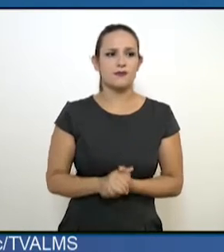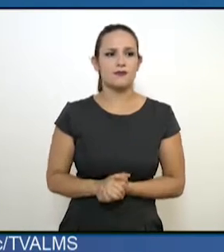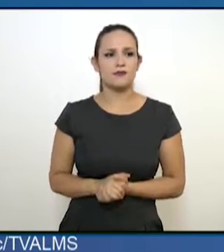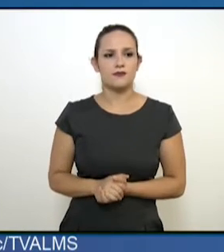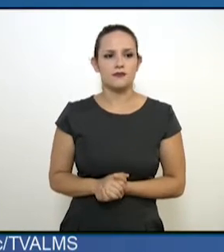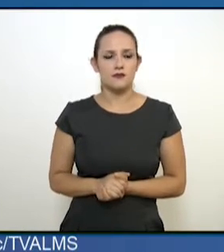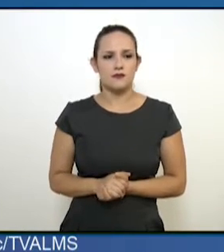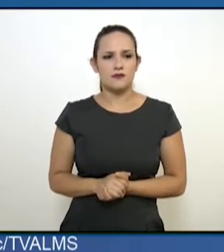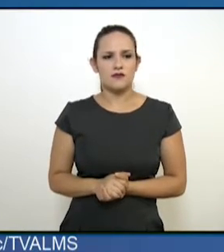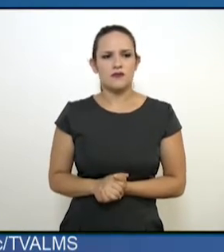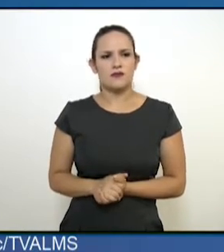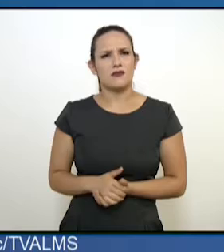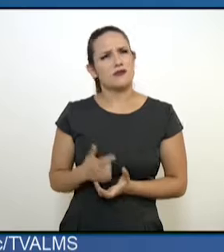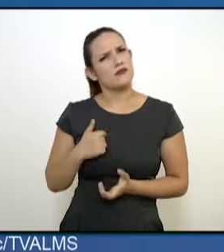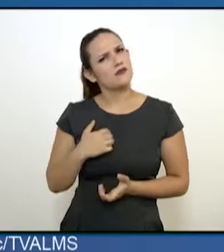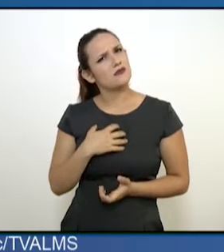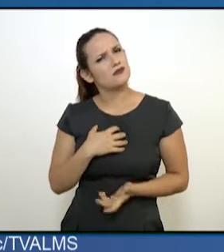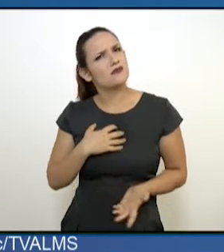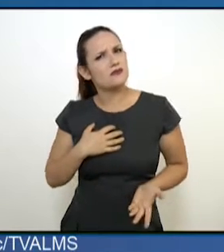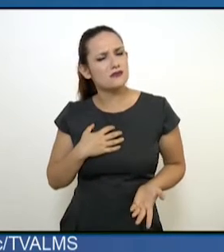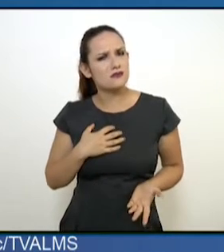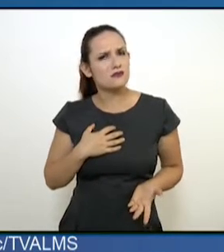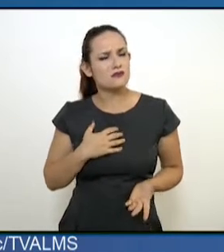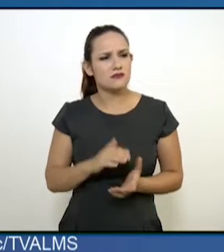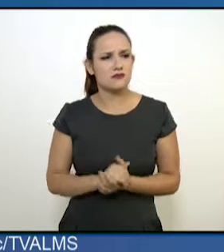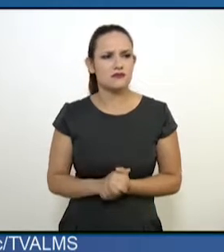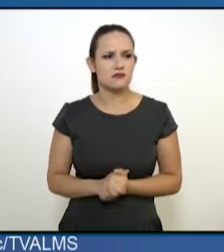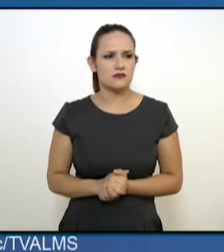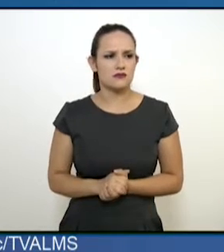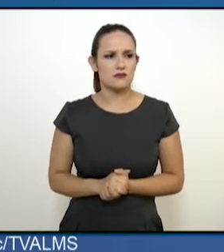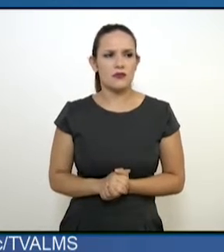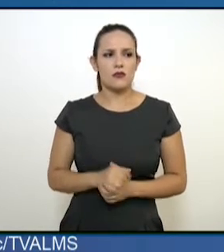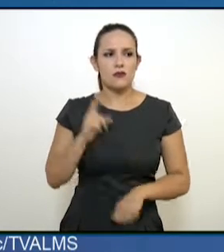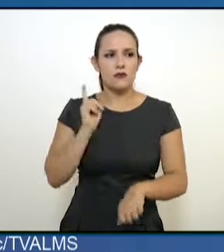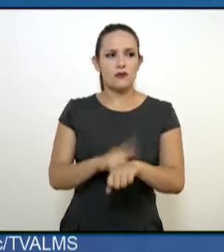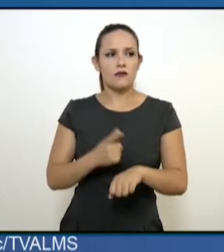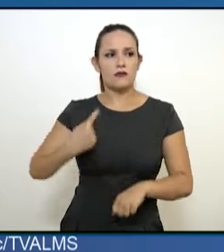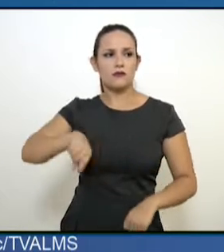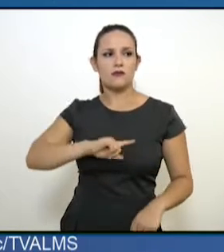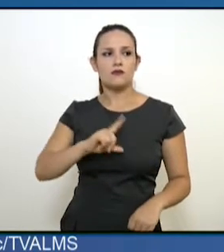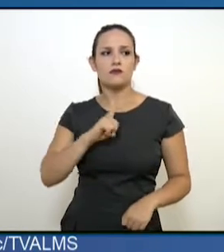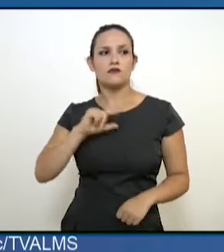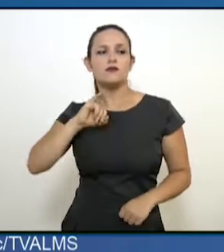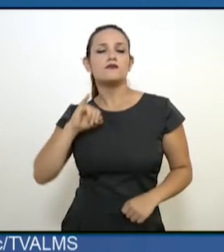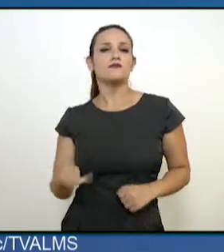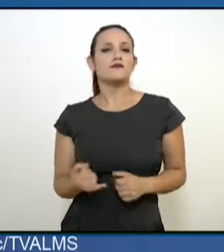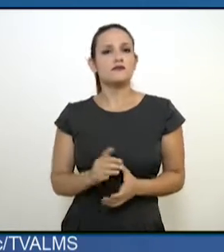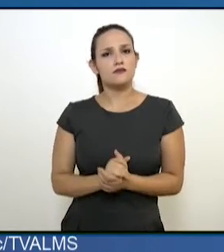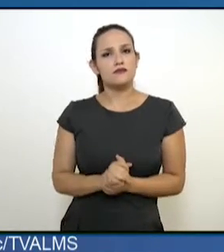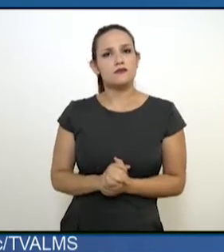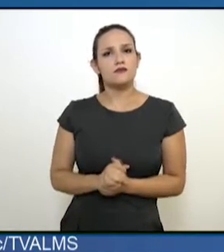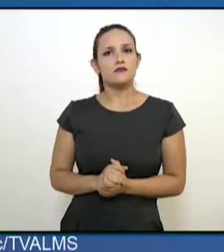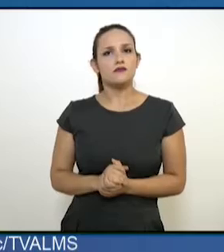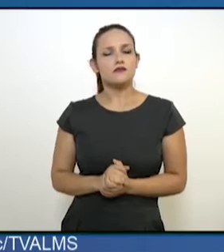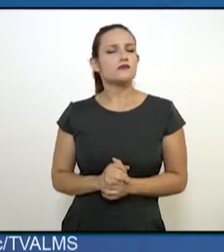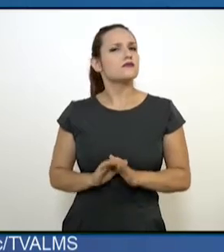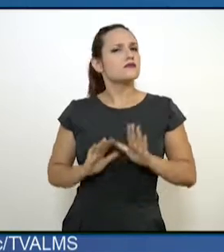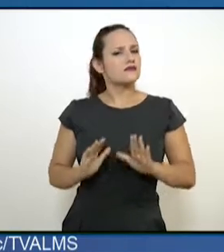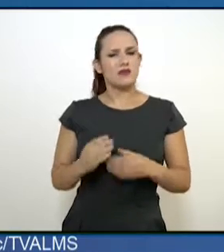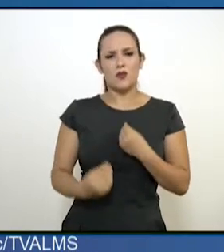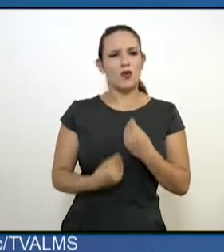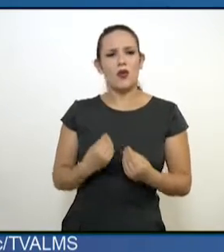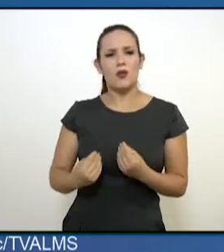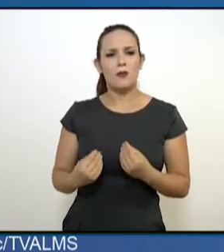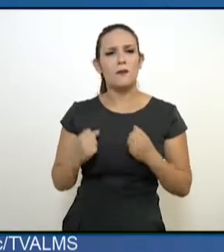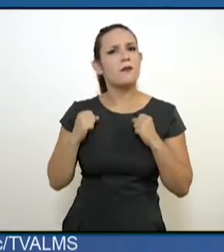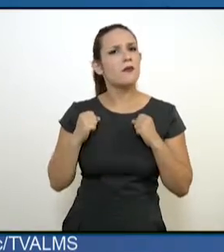Algo que a gente fica aqui, quando temos a oportunidade de verificar quais são os efeitos quando